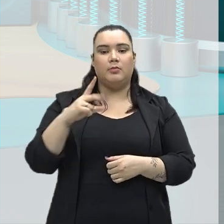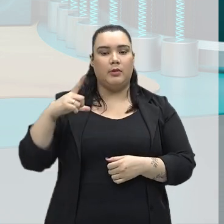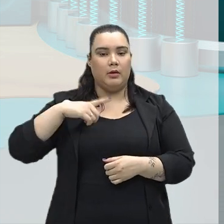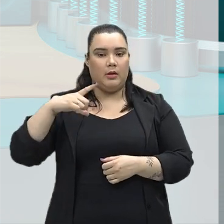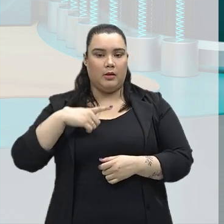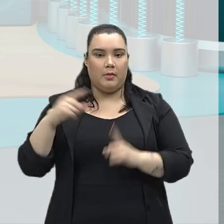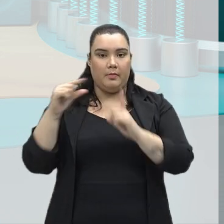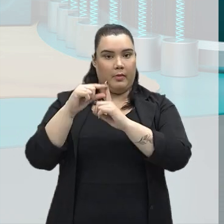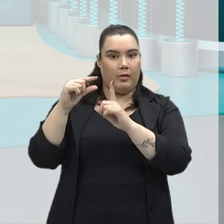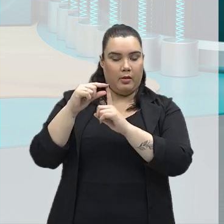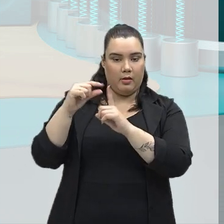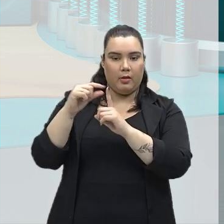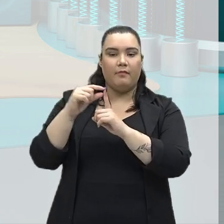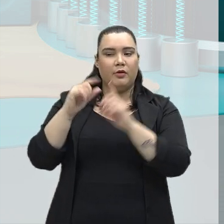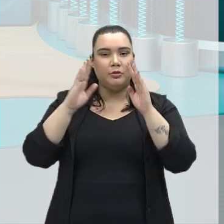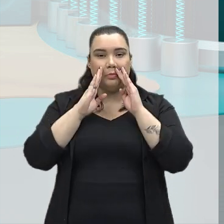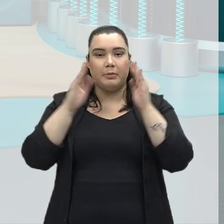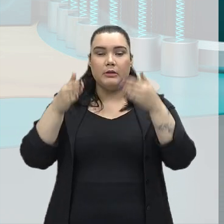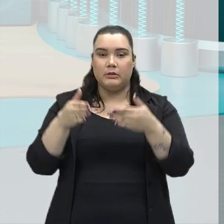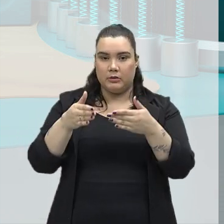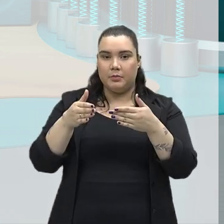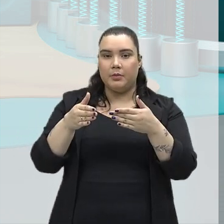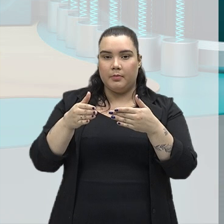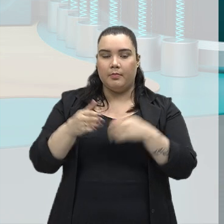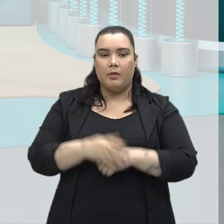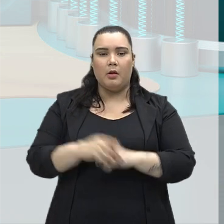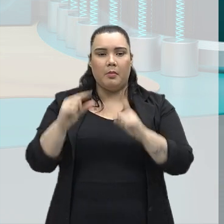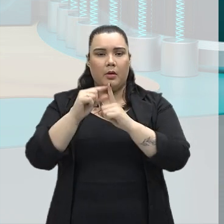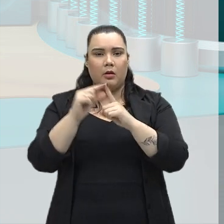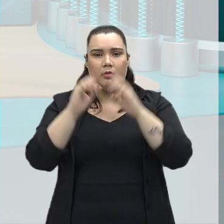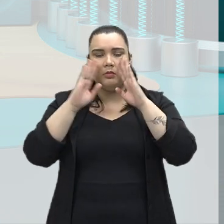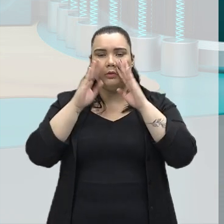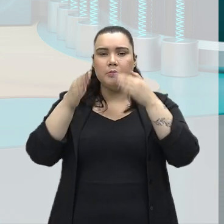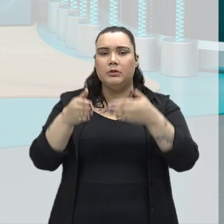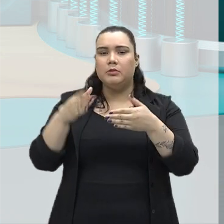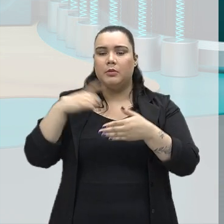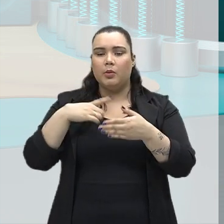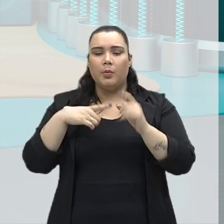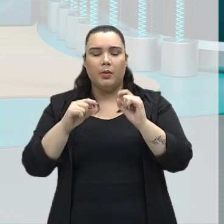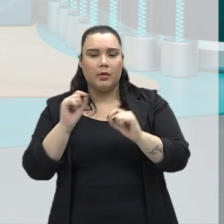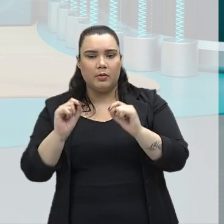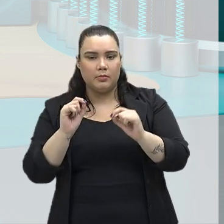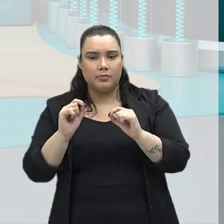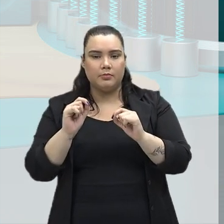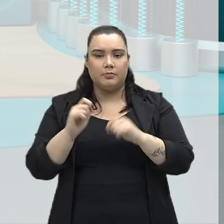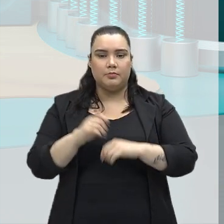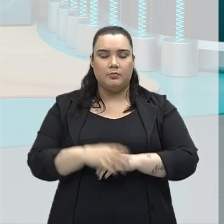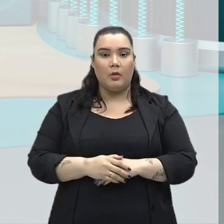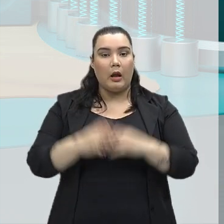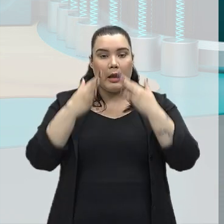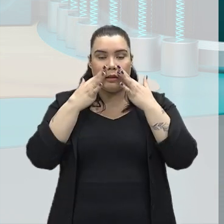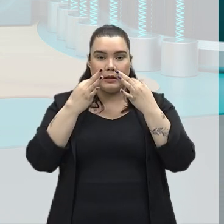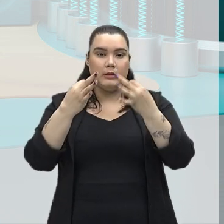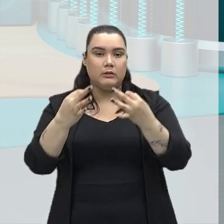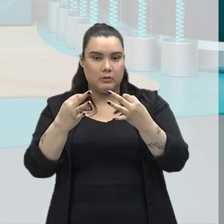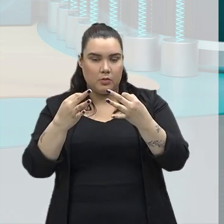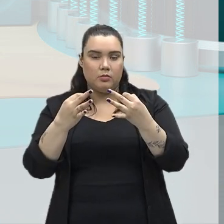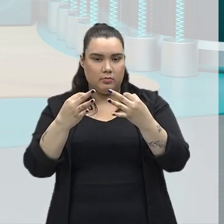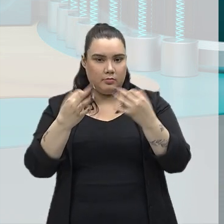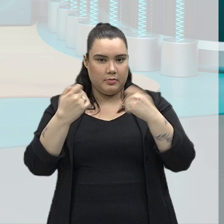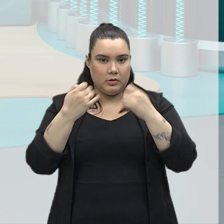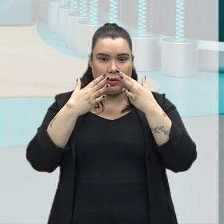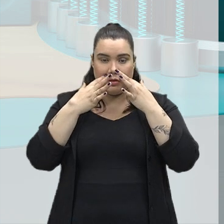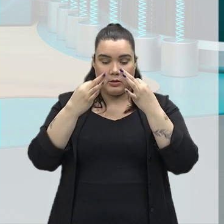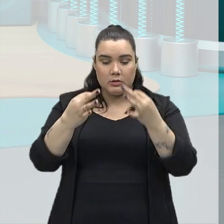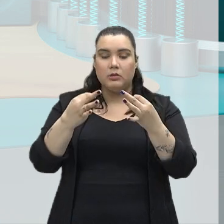uma palavra-chave, tá bom? Essa palavra-chave, o que você faz com ela? Você presta atenção nela e depois você volta para o